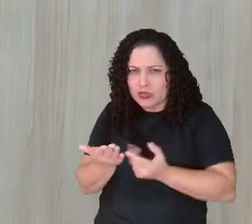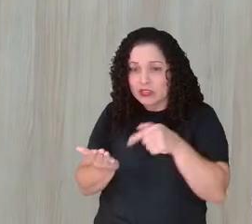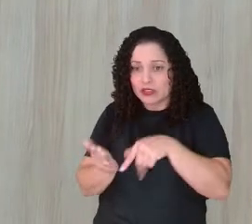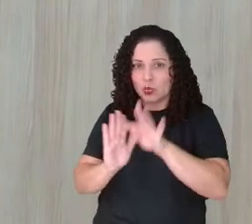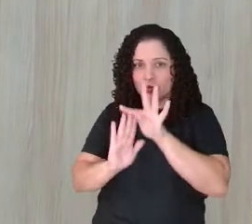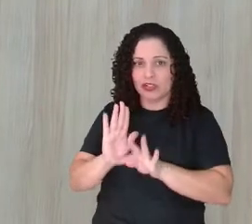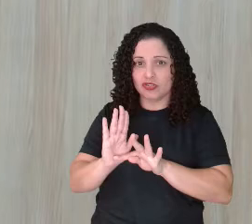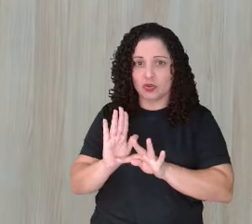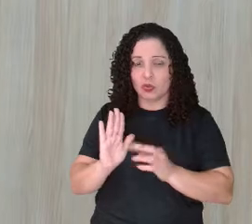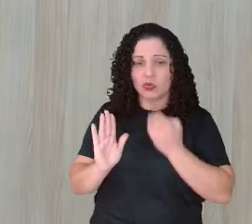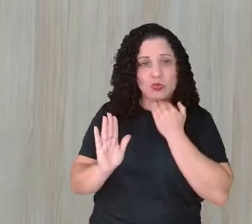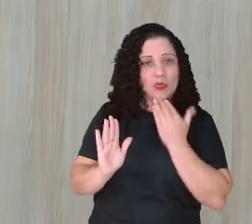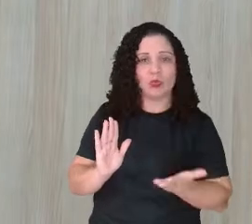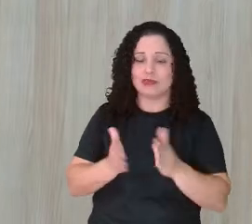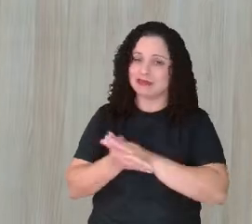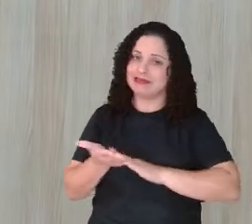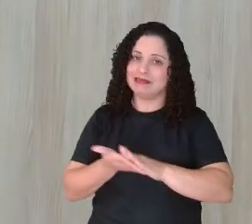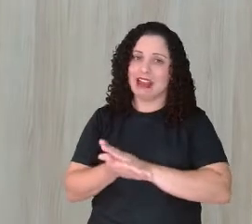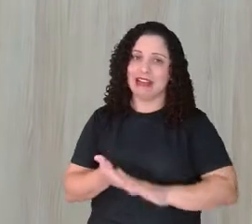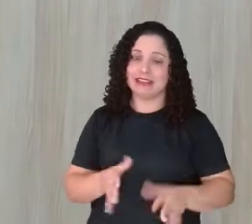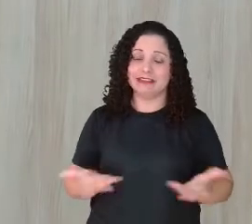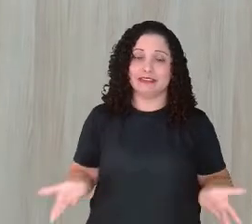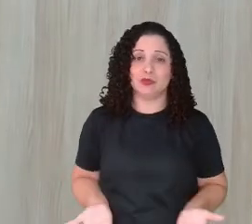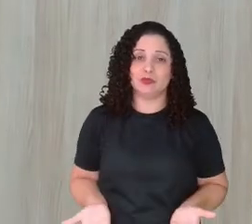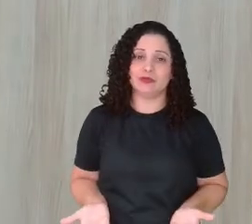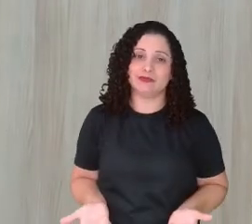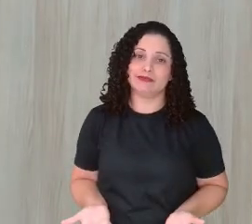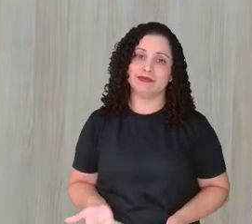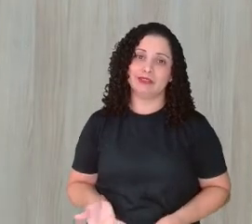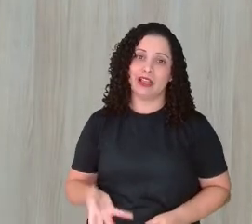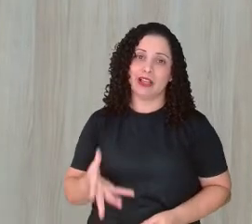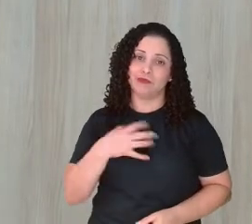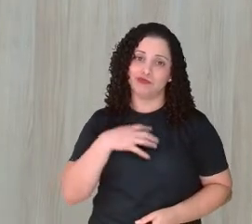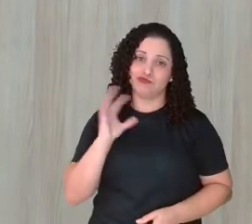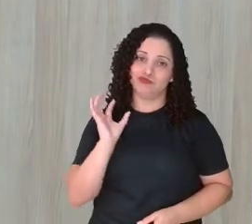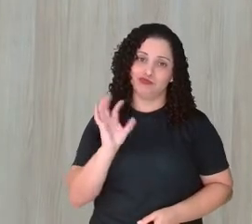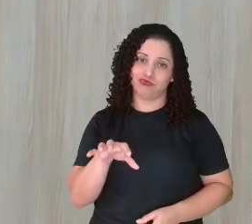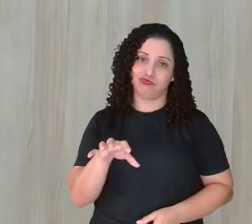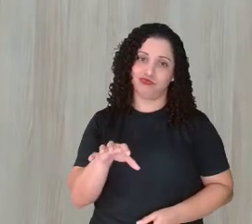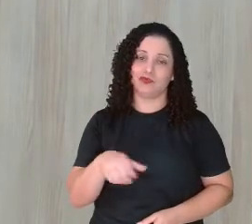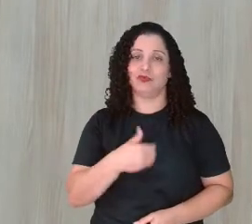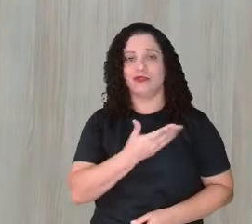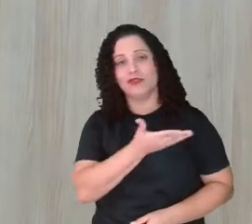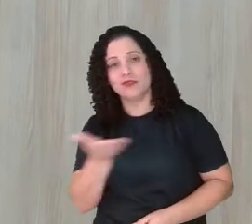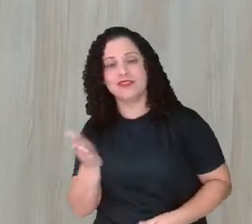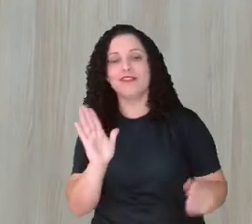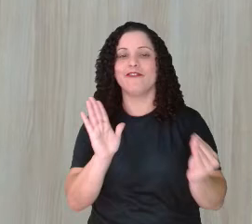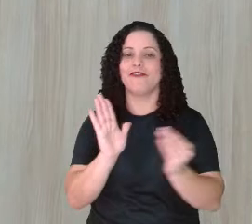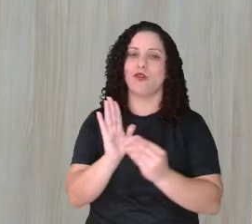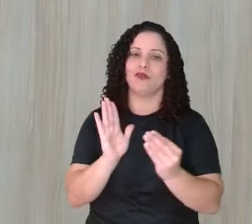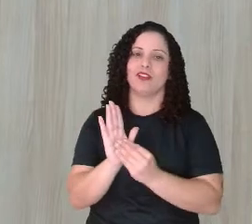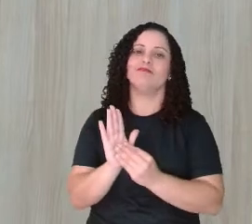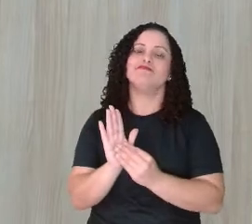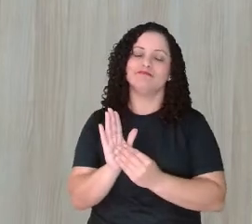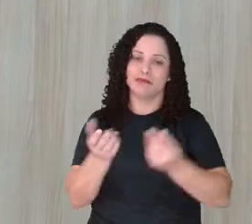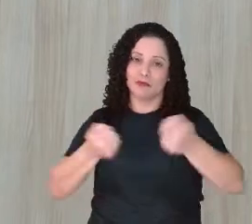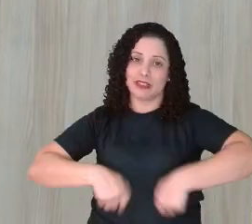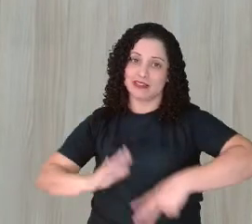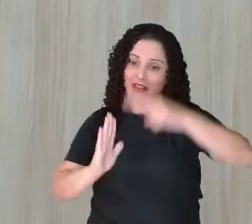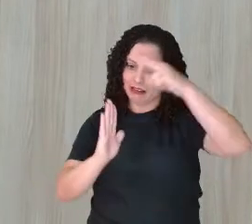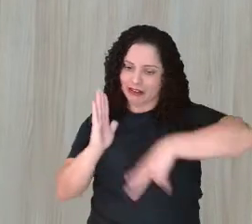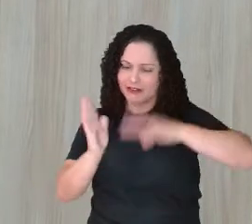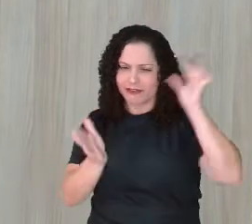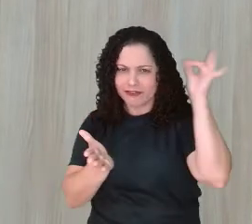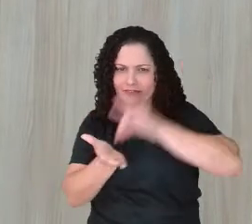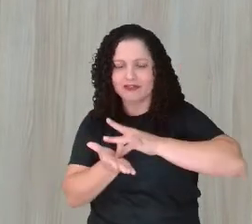texto, sinto muito dizer para você que você ainda não está lendo como deveria. Mas,